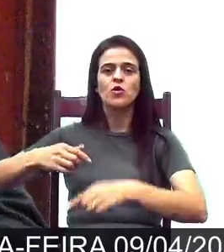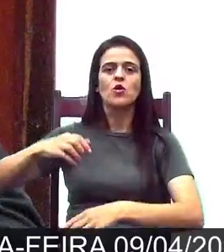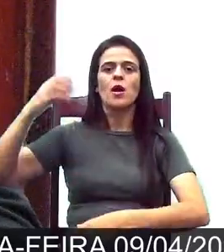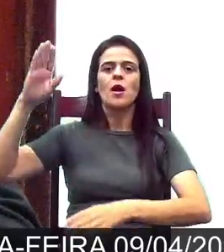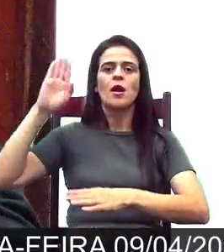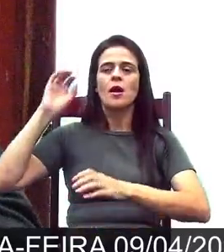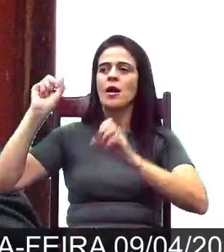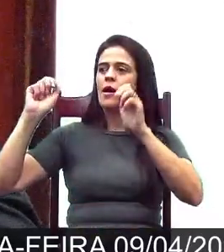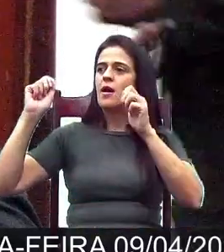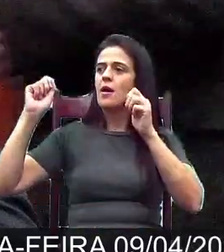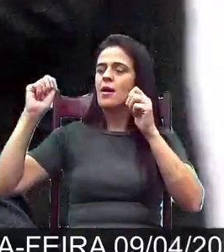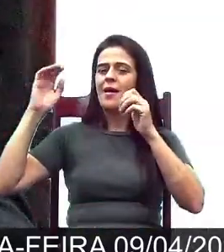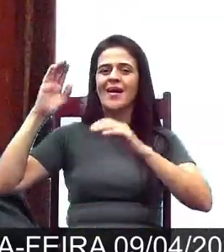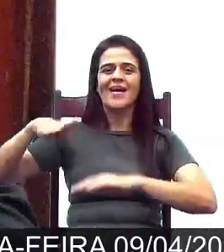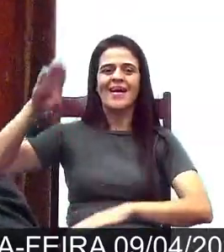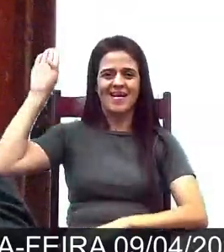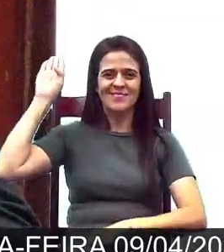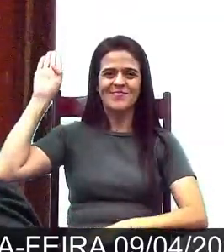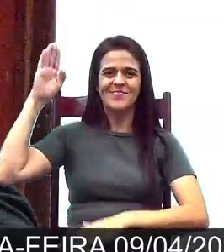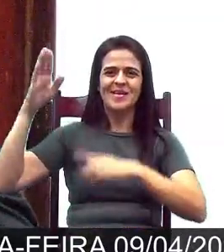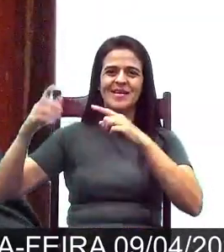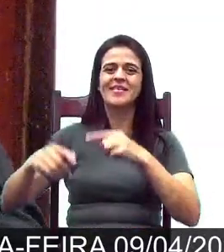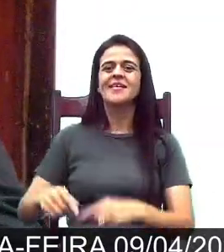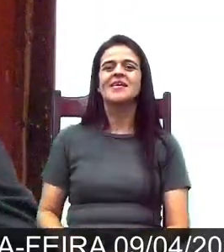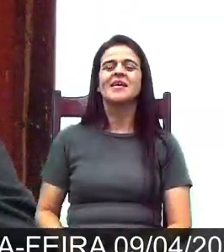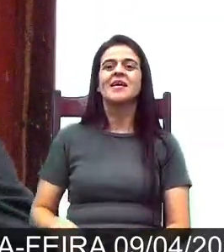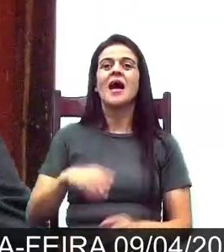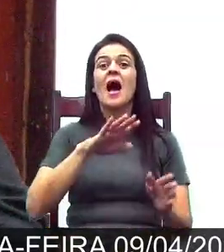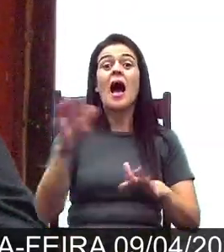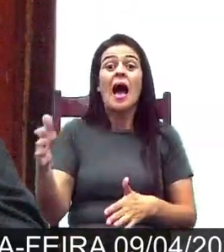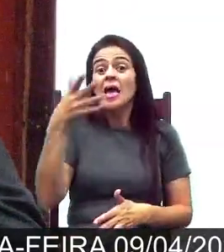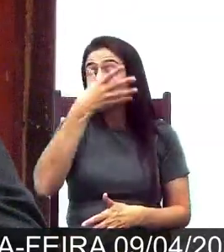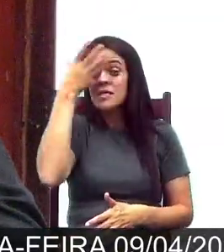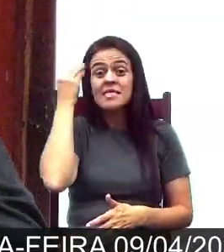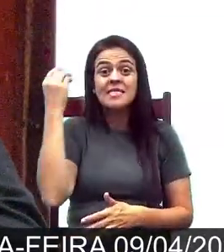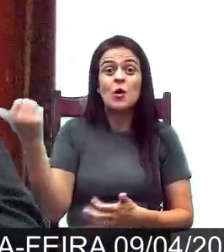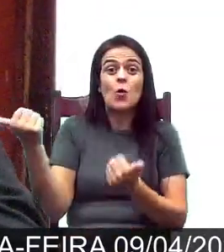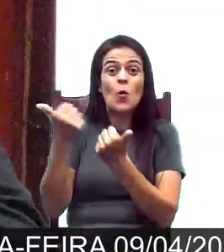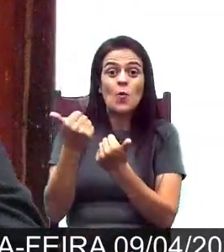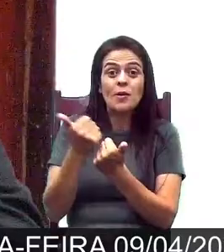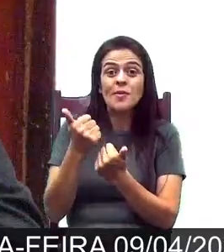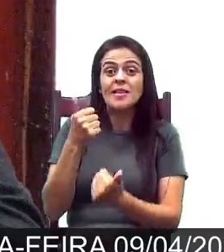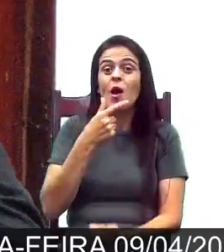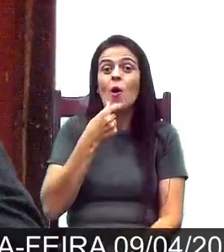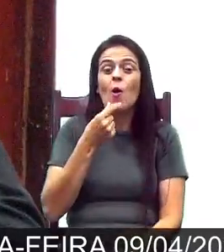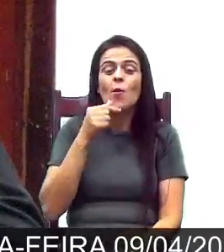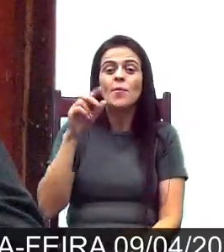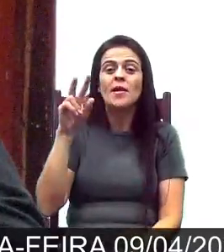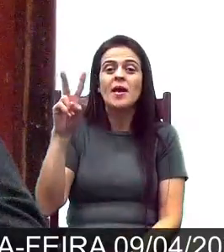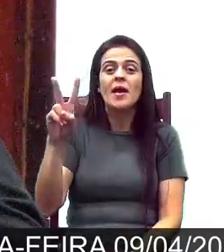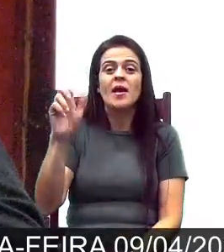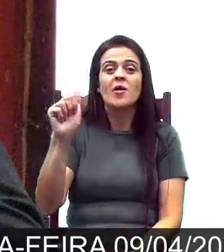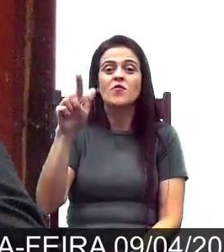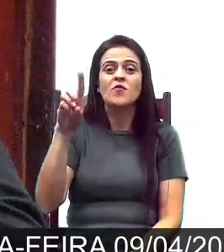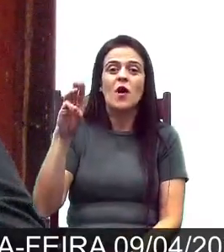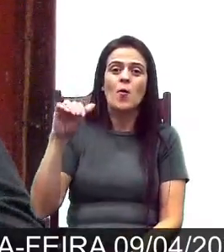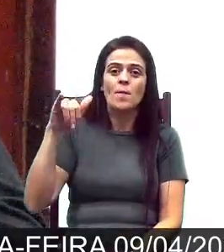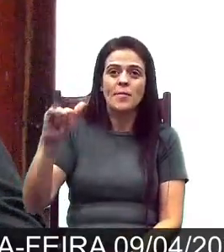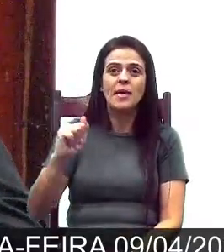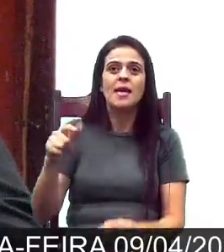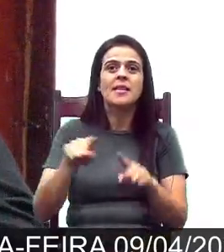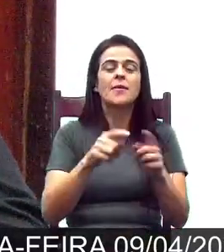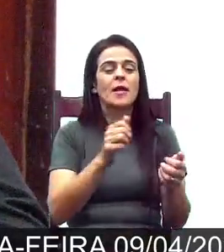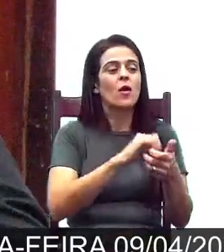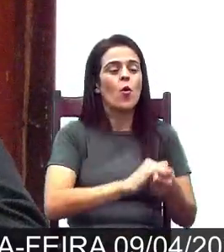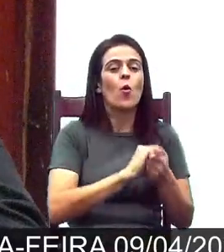Cumprimentar o Valmir, tem que cumprimentar o Henrique, né? O Henrique é a sombra do Valmir. E o que me ganha nas pessoas é a lealdade. Então,